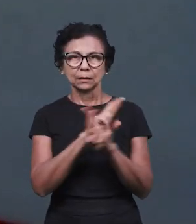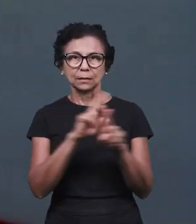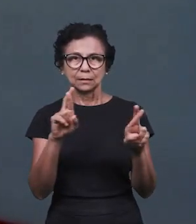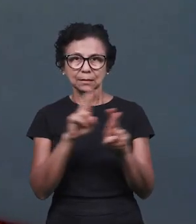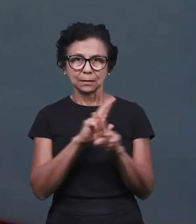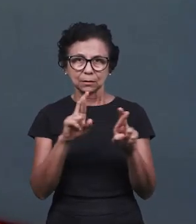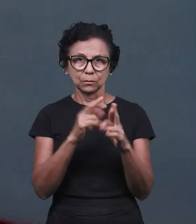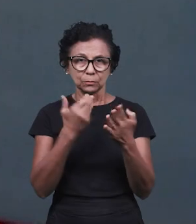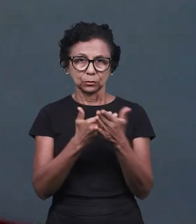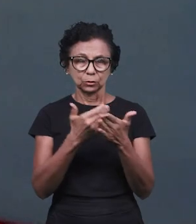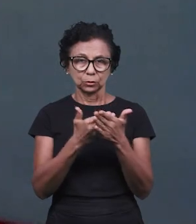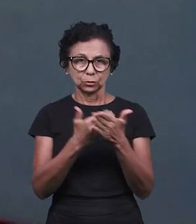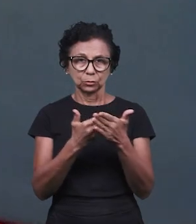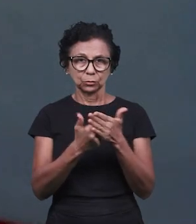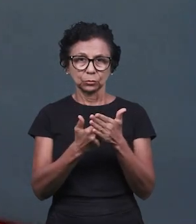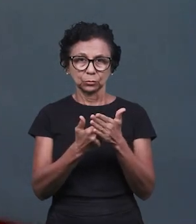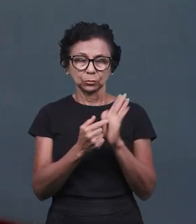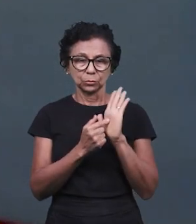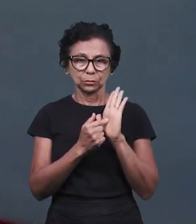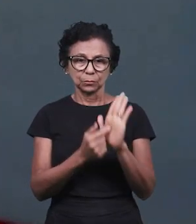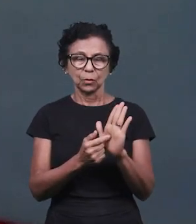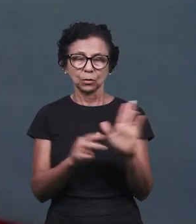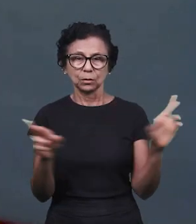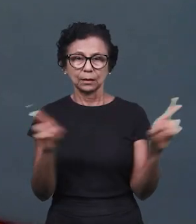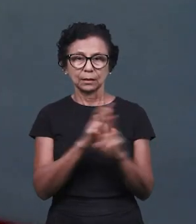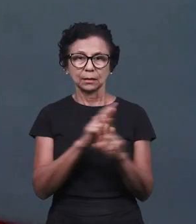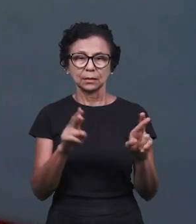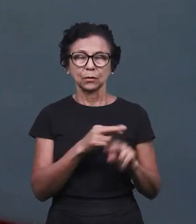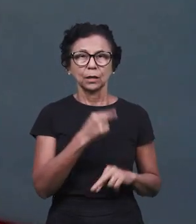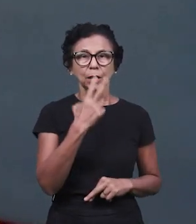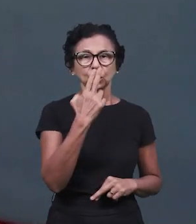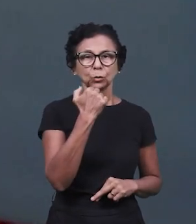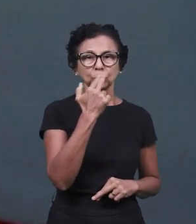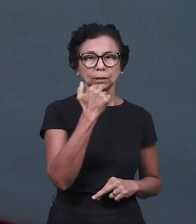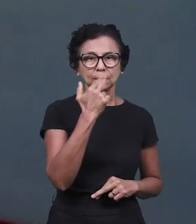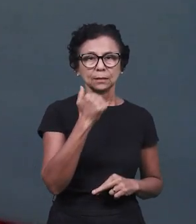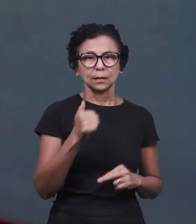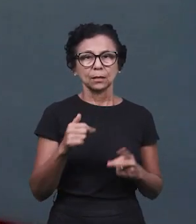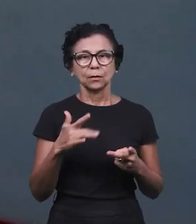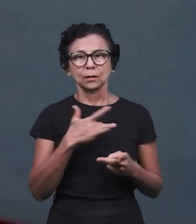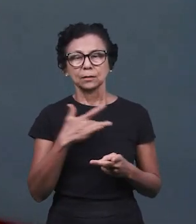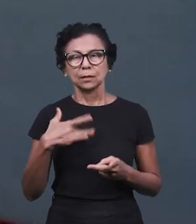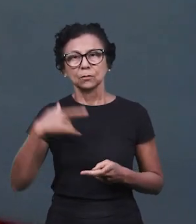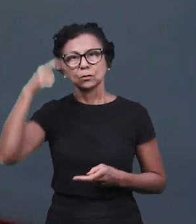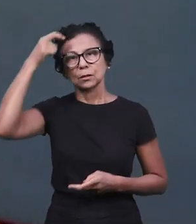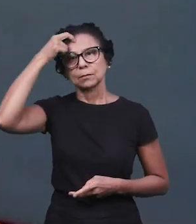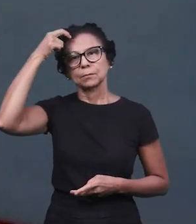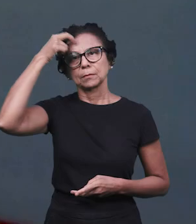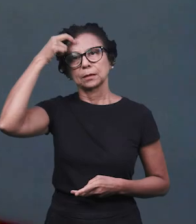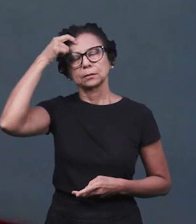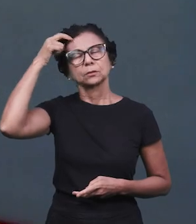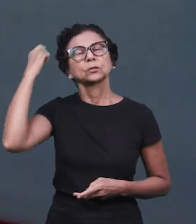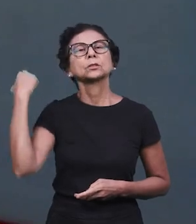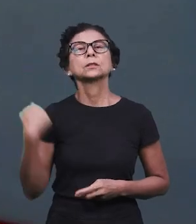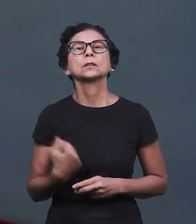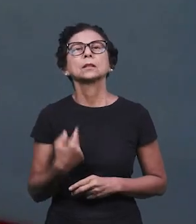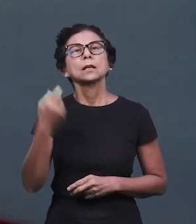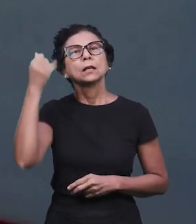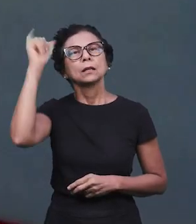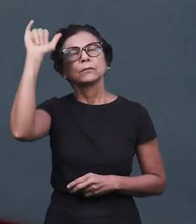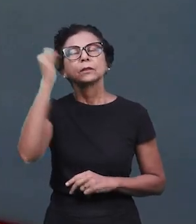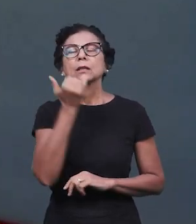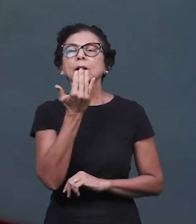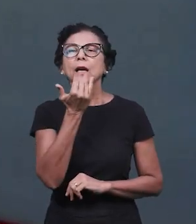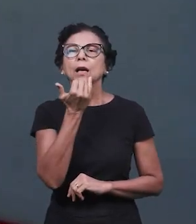Estudos estão mostrando essa associação entre a nutrição e a saúde mental, né? Evitar